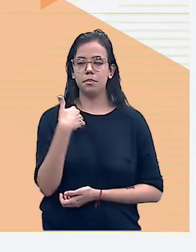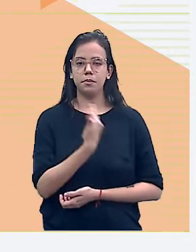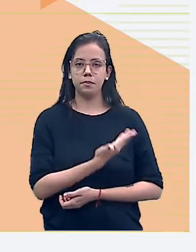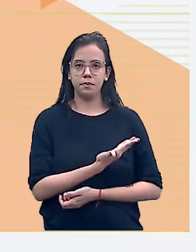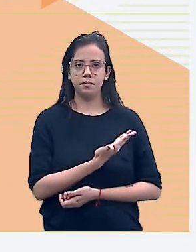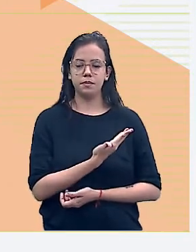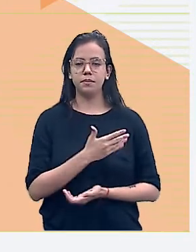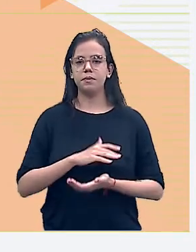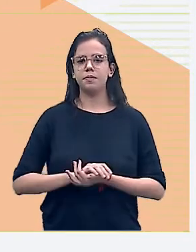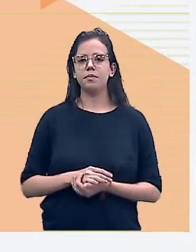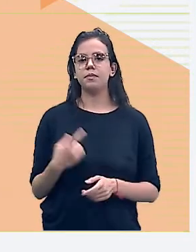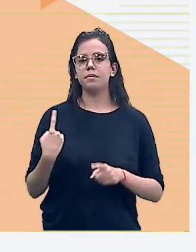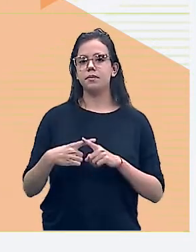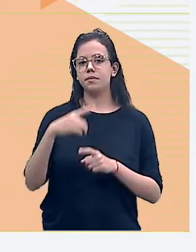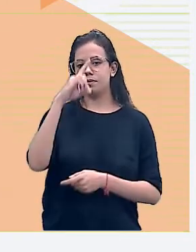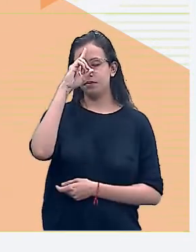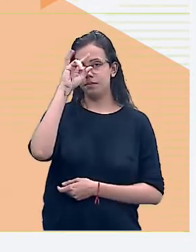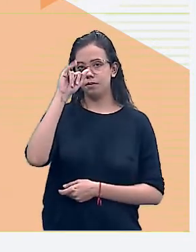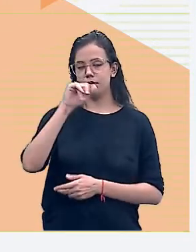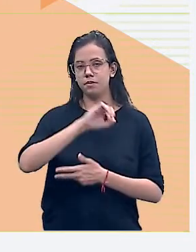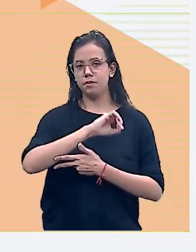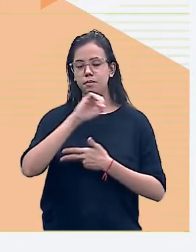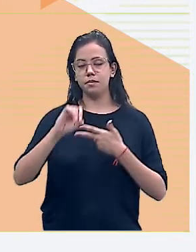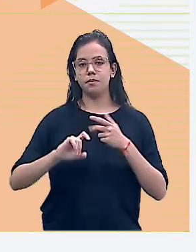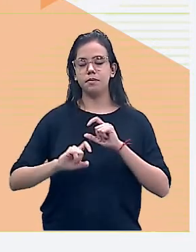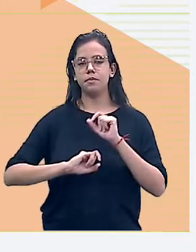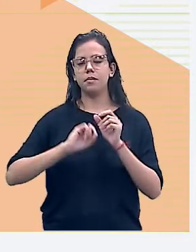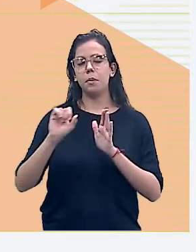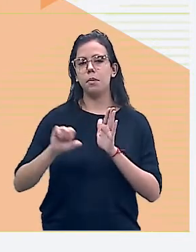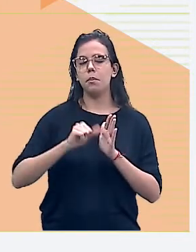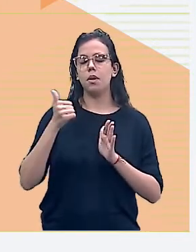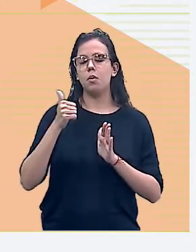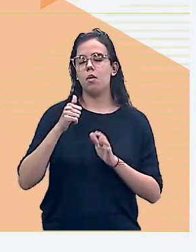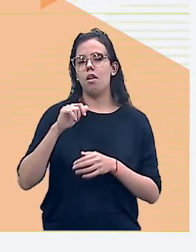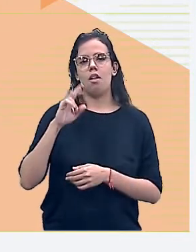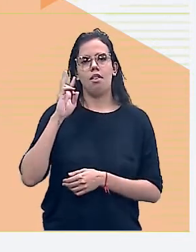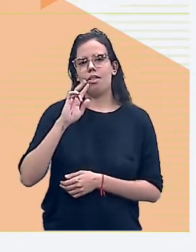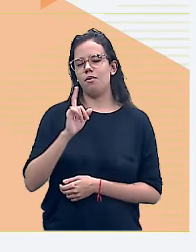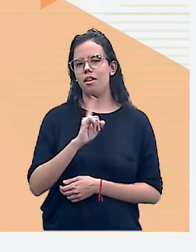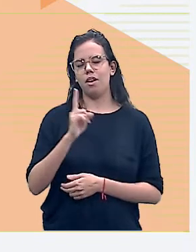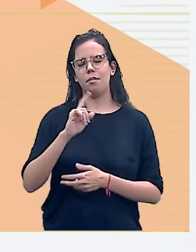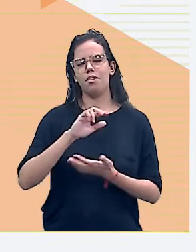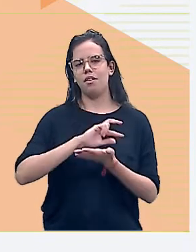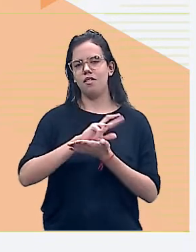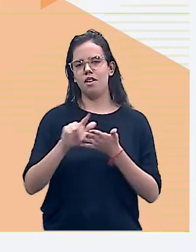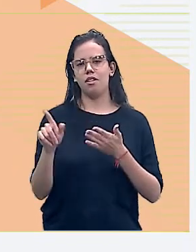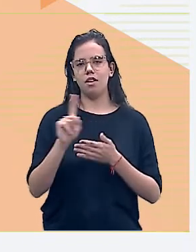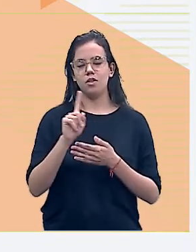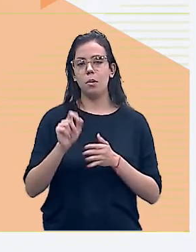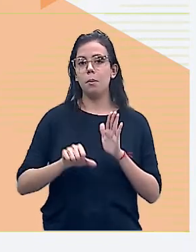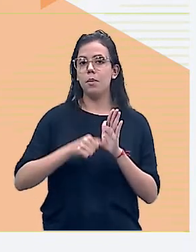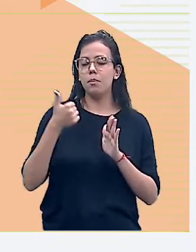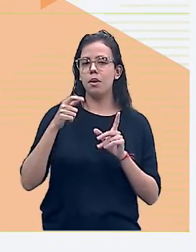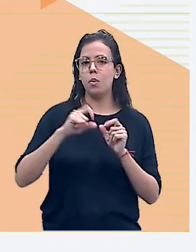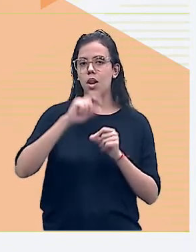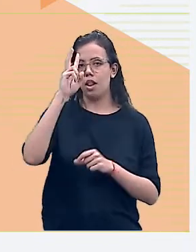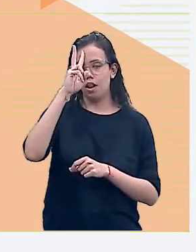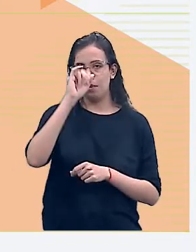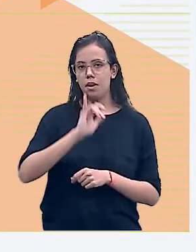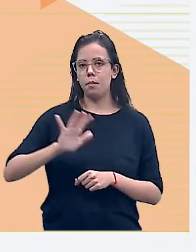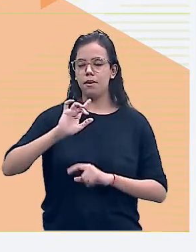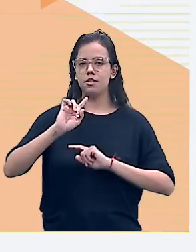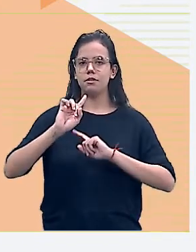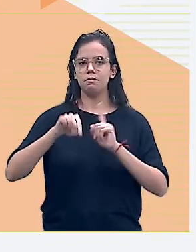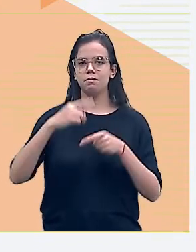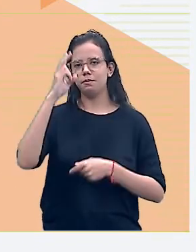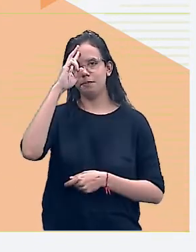essa imagem na tua mente que no dia do Enem a primeiro você não vai lembrar do Repertório a primeira coisa que vai lembrar da imagem aí depois você